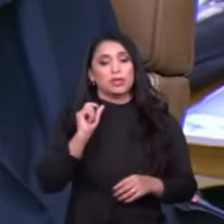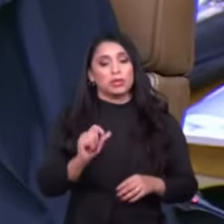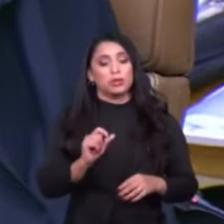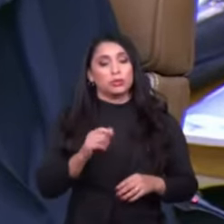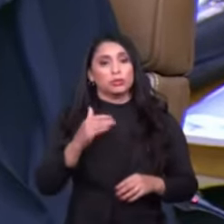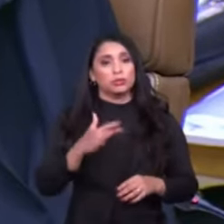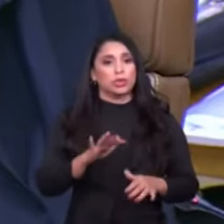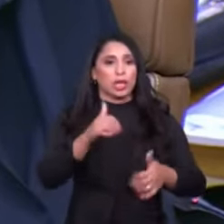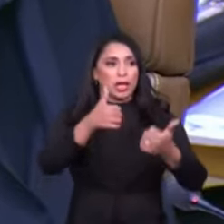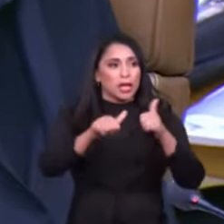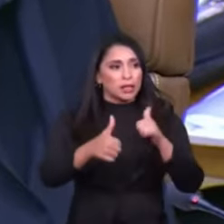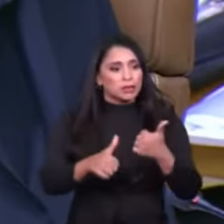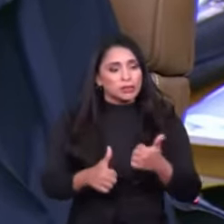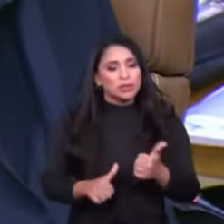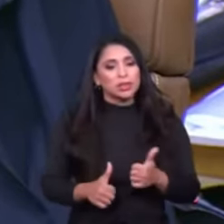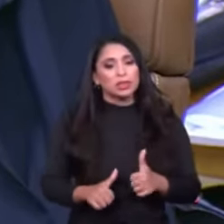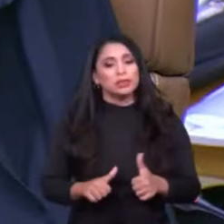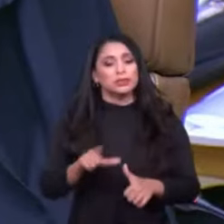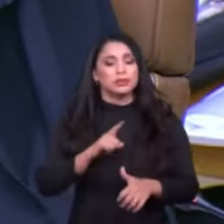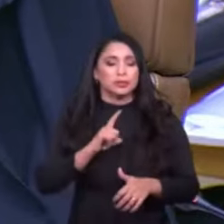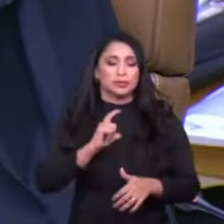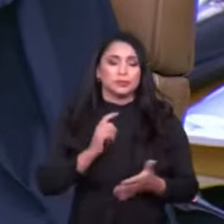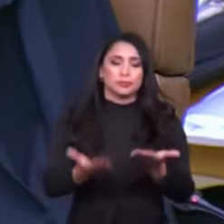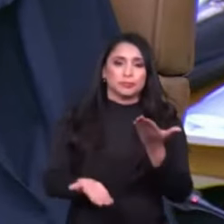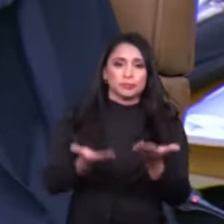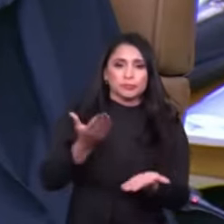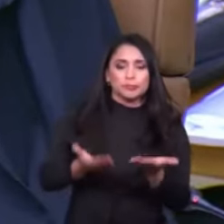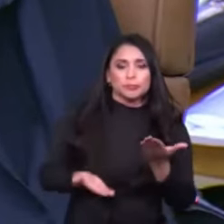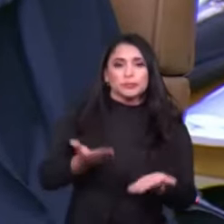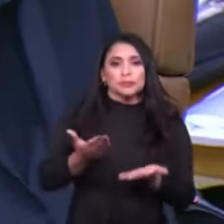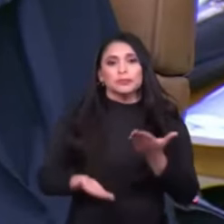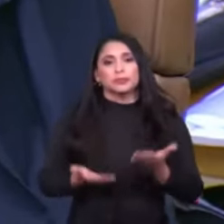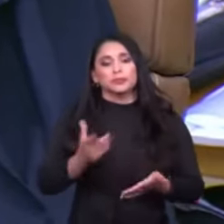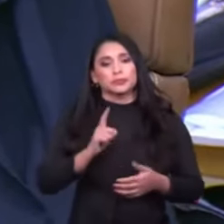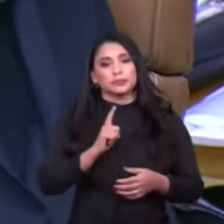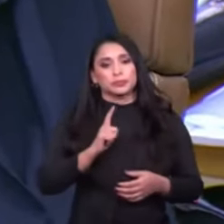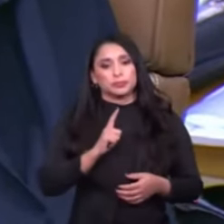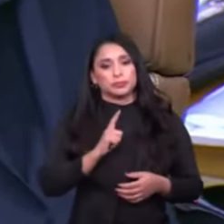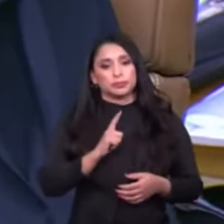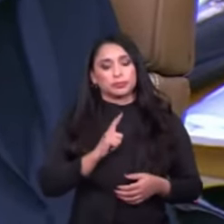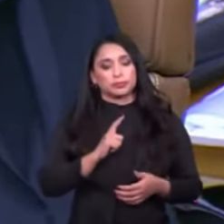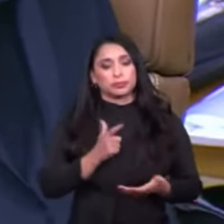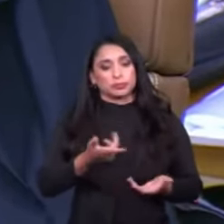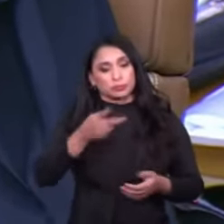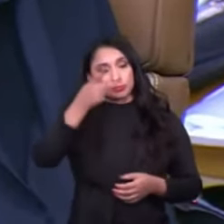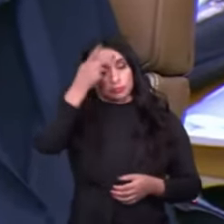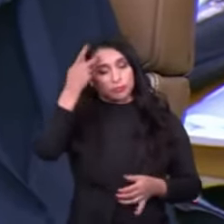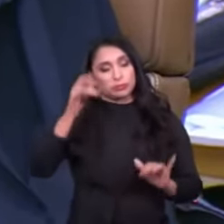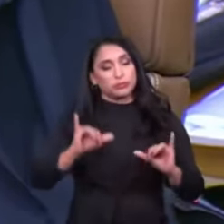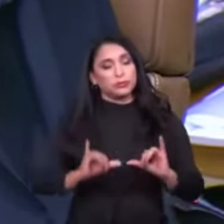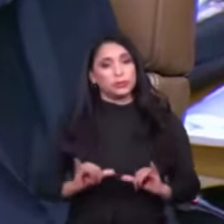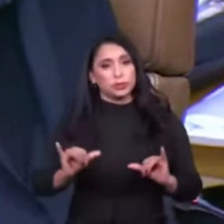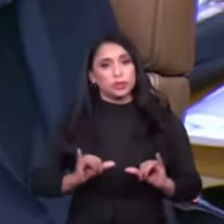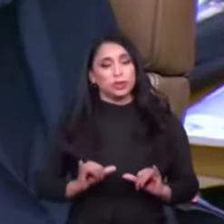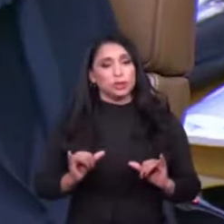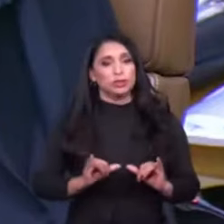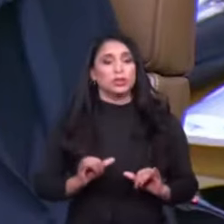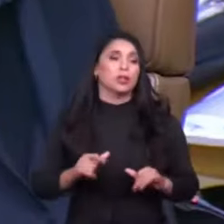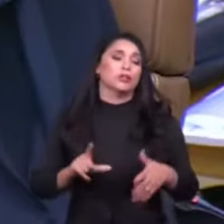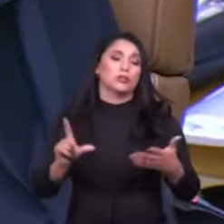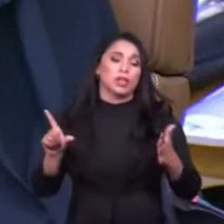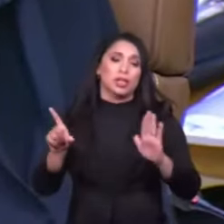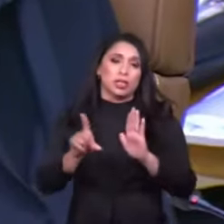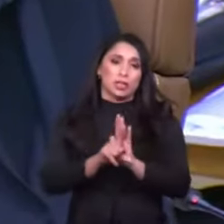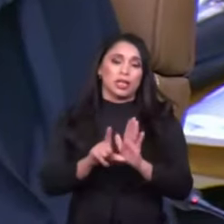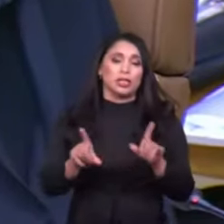juízo de ponderação caracterizado pela existência de equilíbrio entre a intervenção para quem sofre e os objetivos perseguidos pelo legislador.